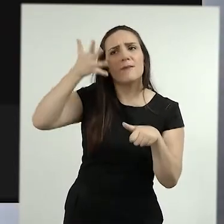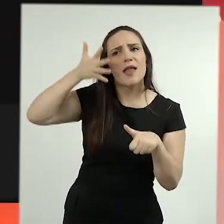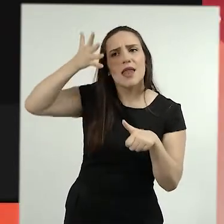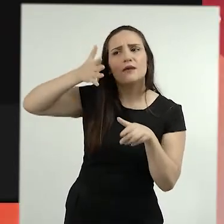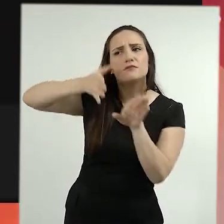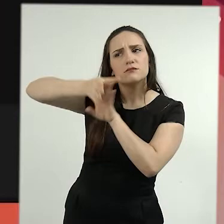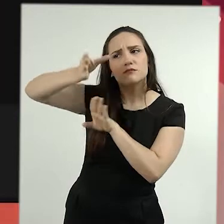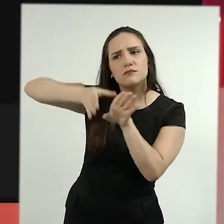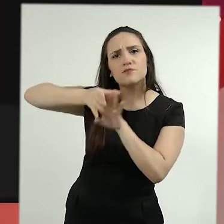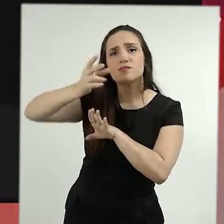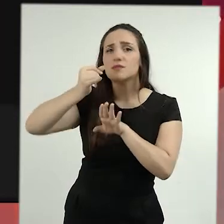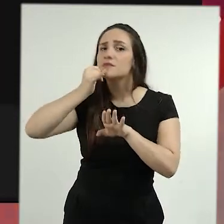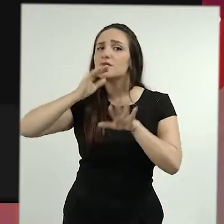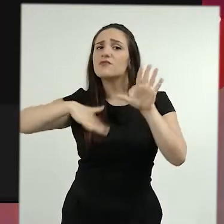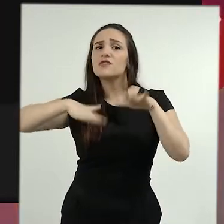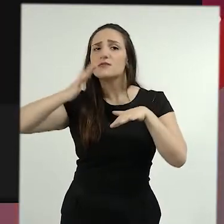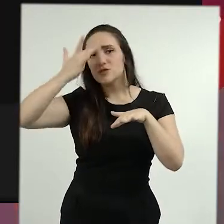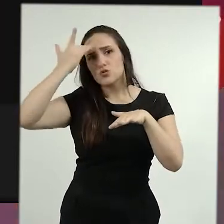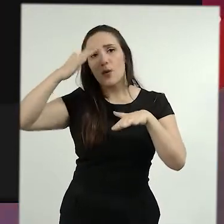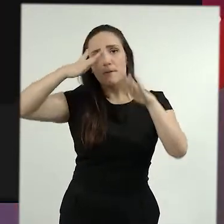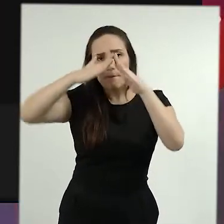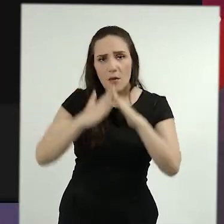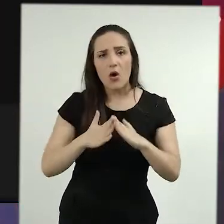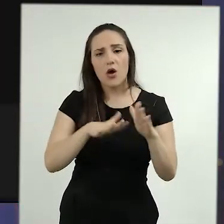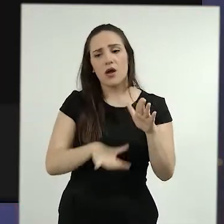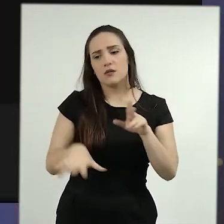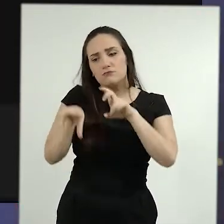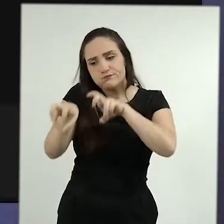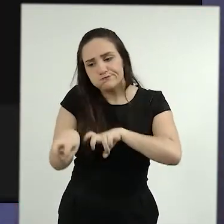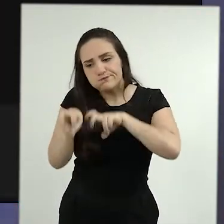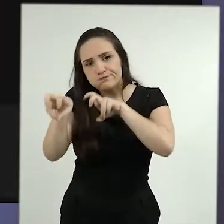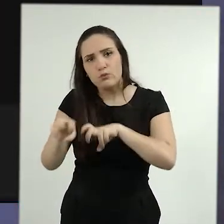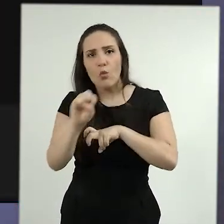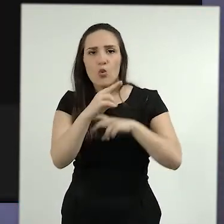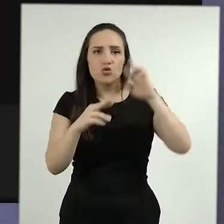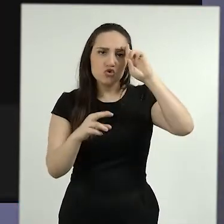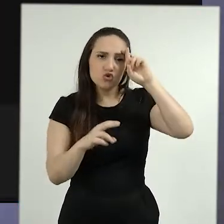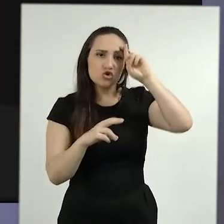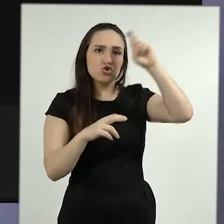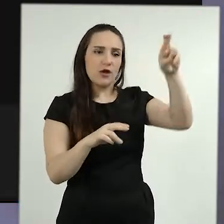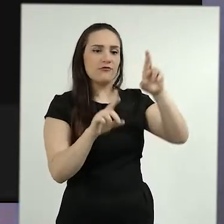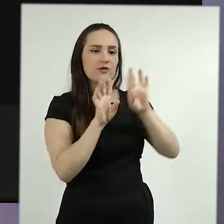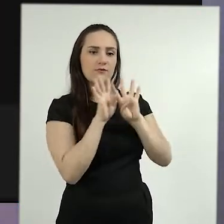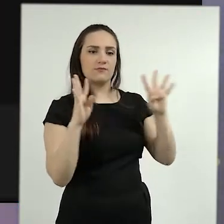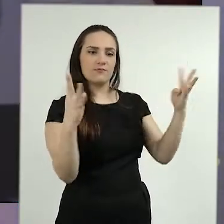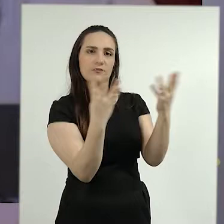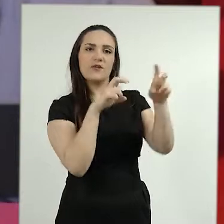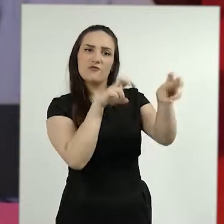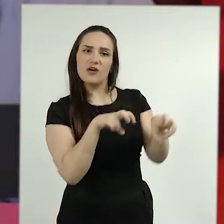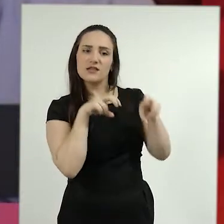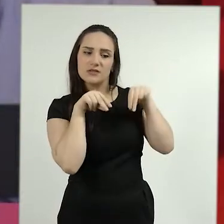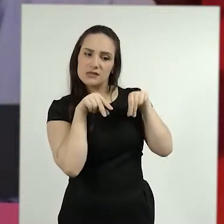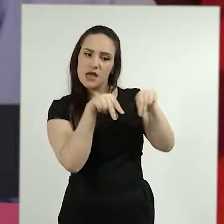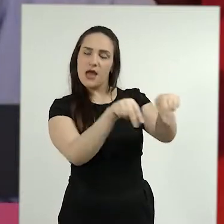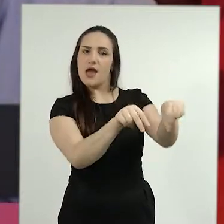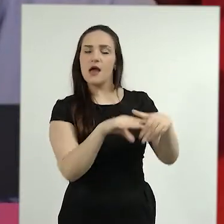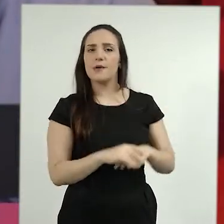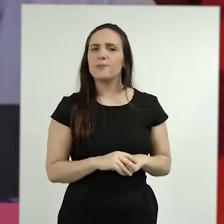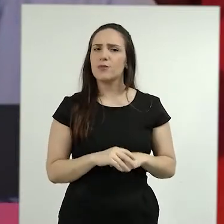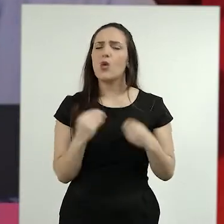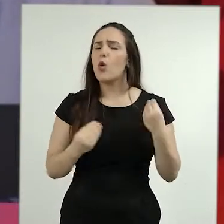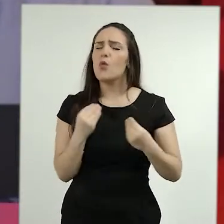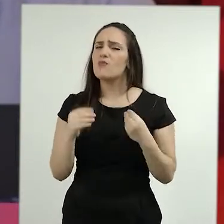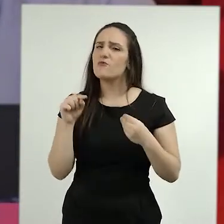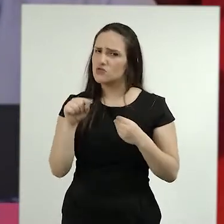pessoas, principalmente para aquelas que moram, que transitam nas zonas rurais, para os donos, proprietários de fazendas, de